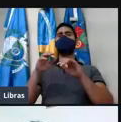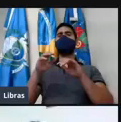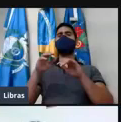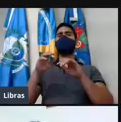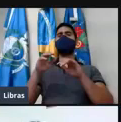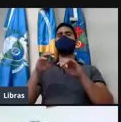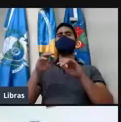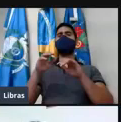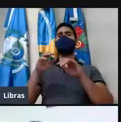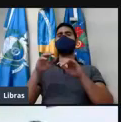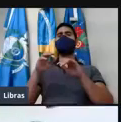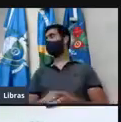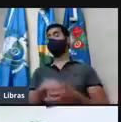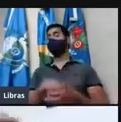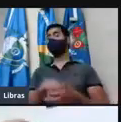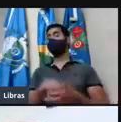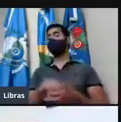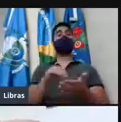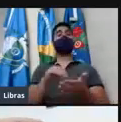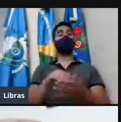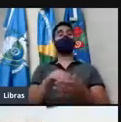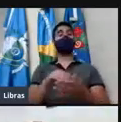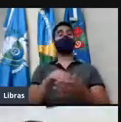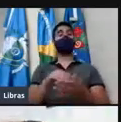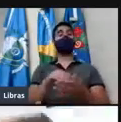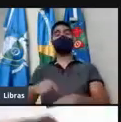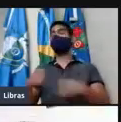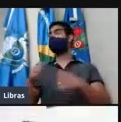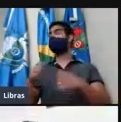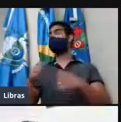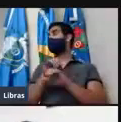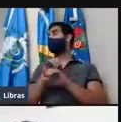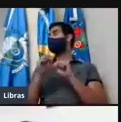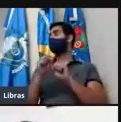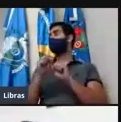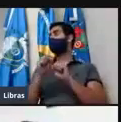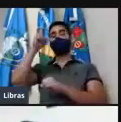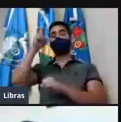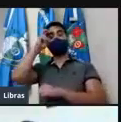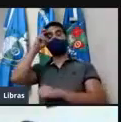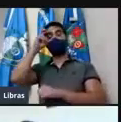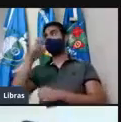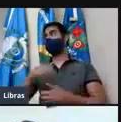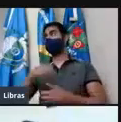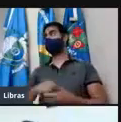o secretário de Educação, se puder, vir na quinta, pode ser?